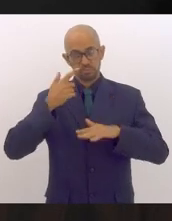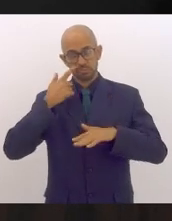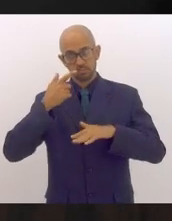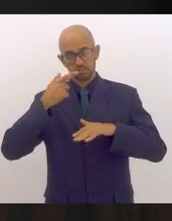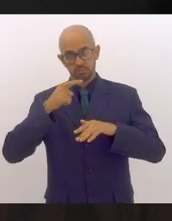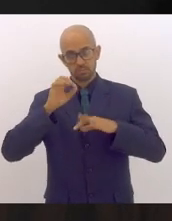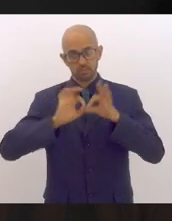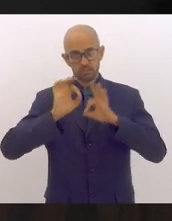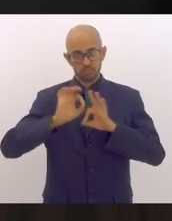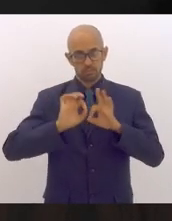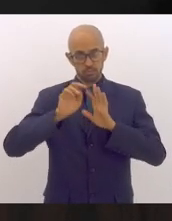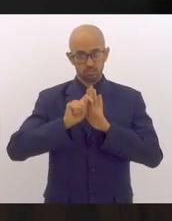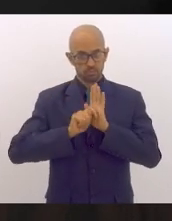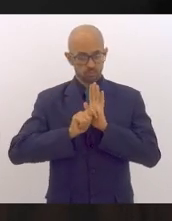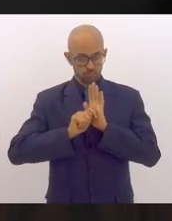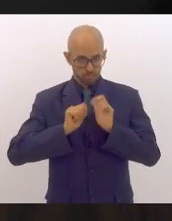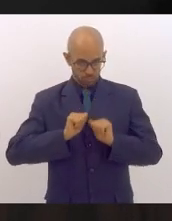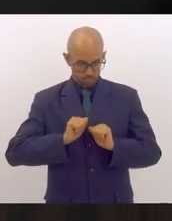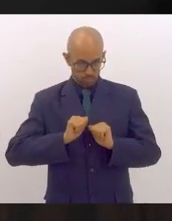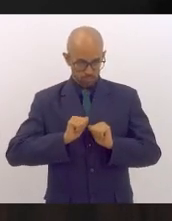preparam o texto. Pode ser?